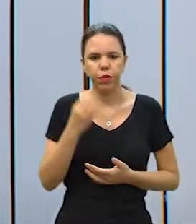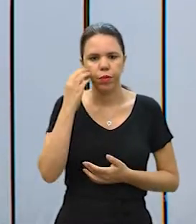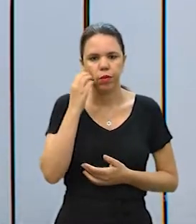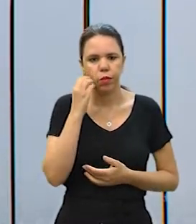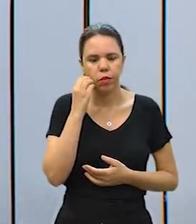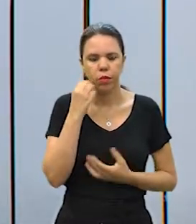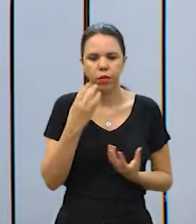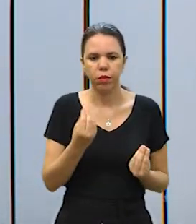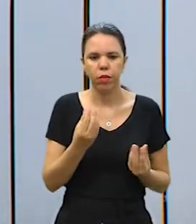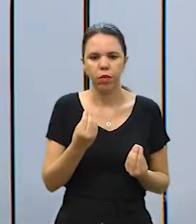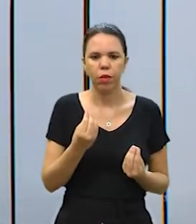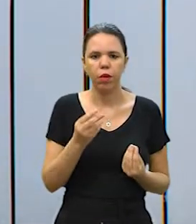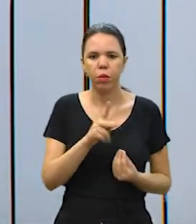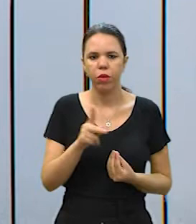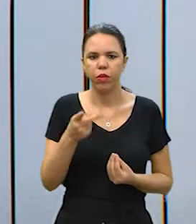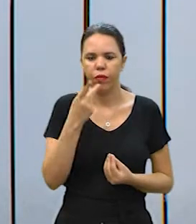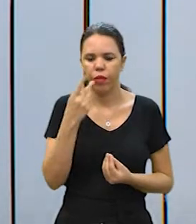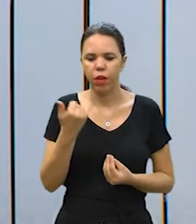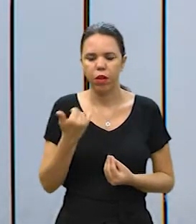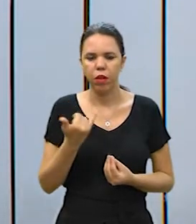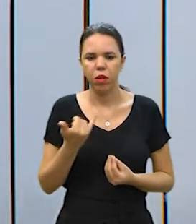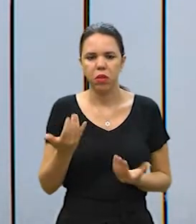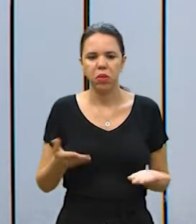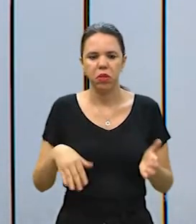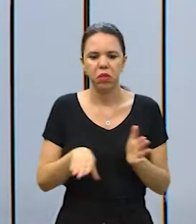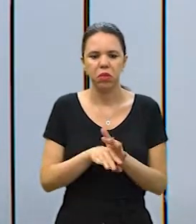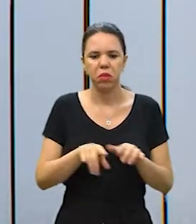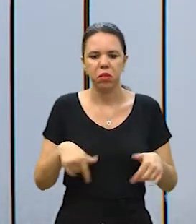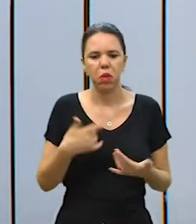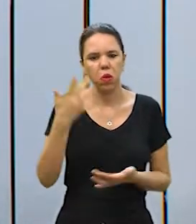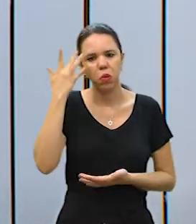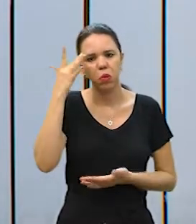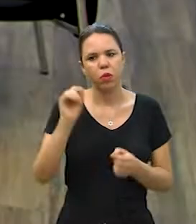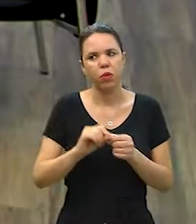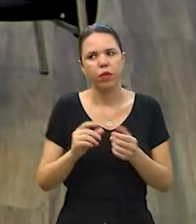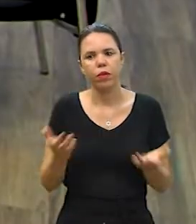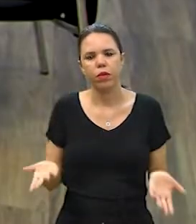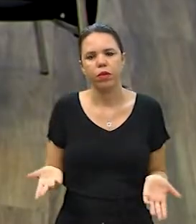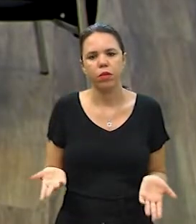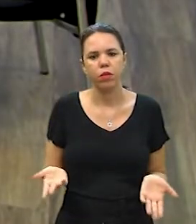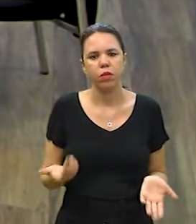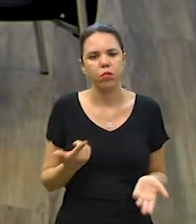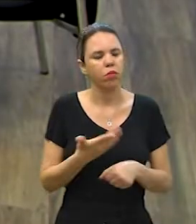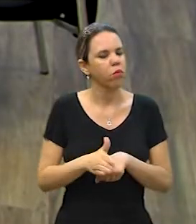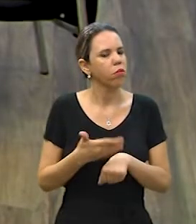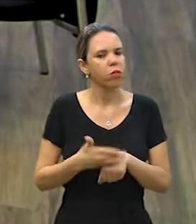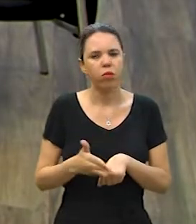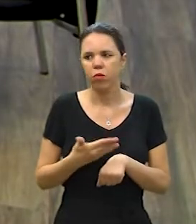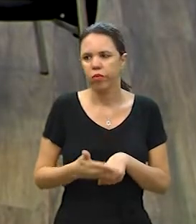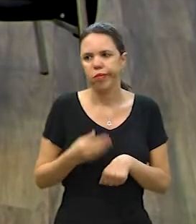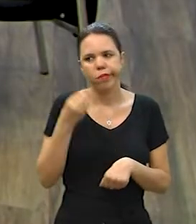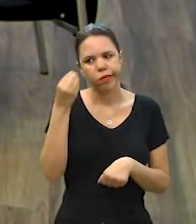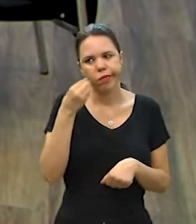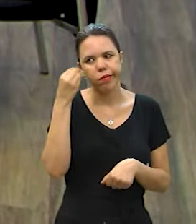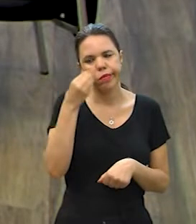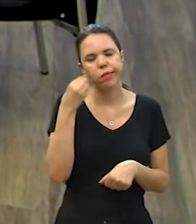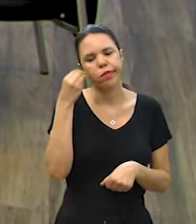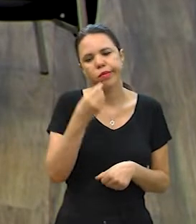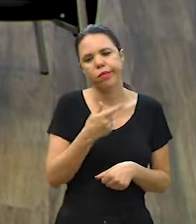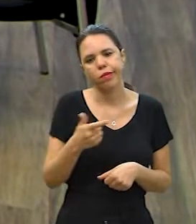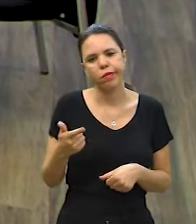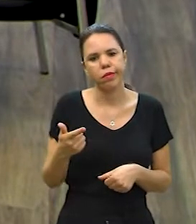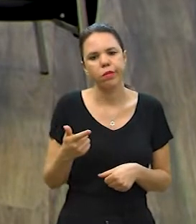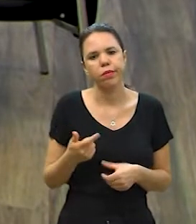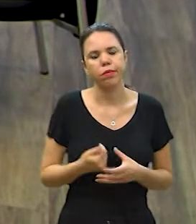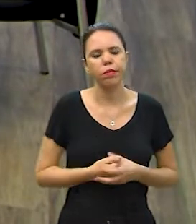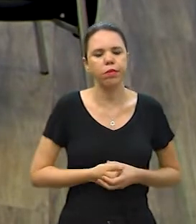e muitas falam, vem falar para mim hoje, eu chego na sala de aula, eu não sei o que fazer. Não tem a prática. Não tem a prática.